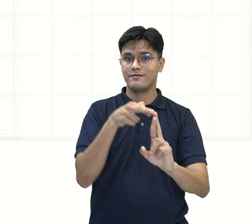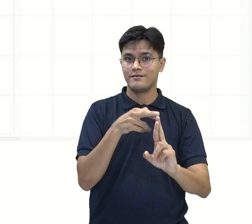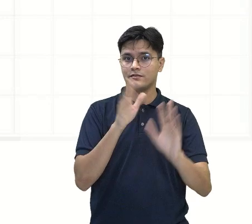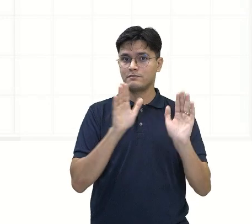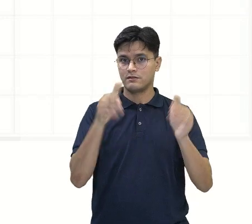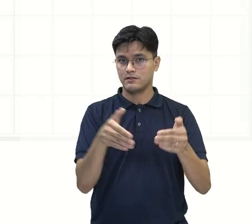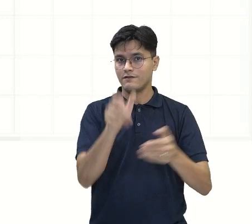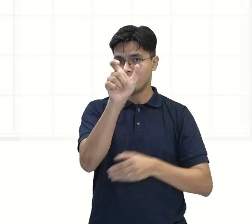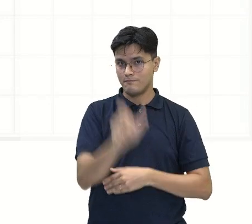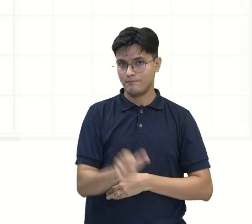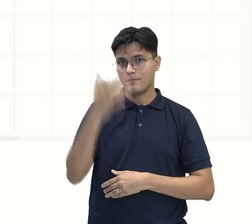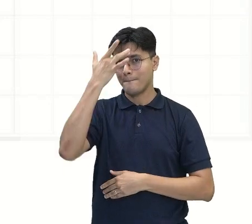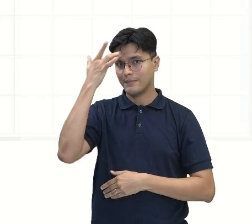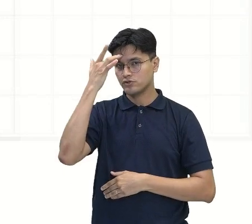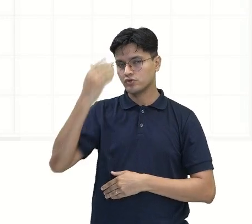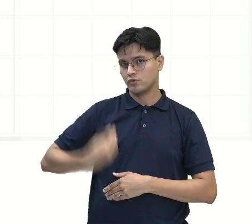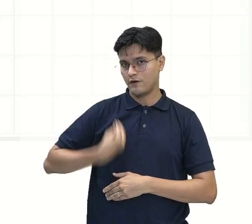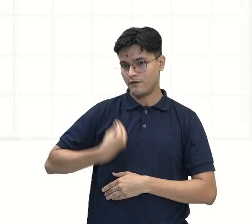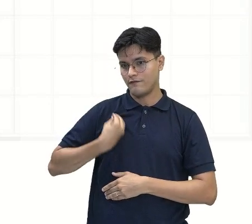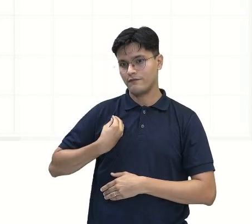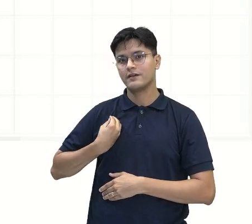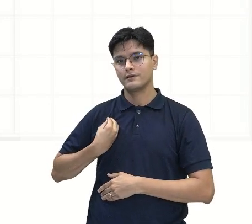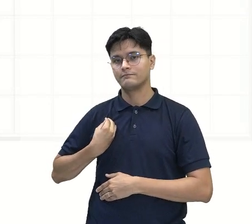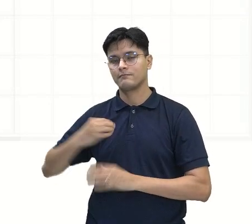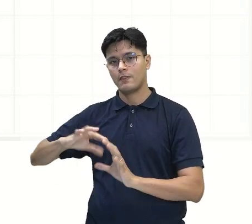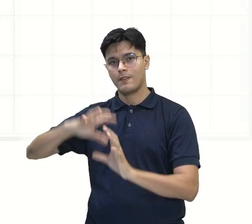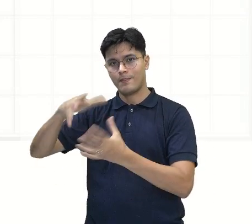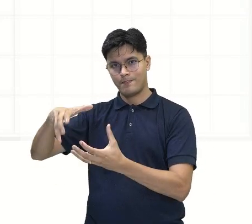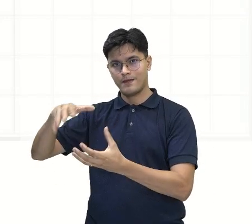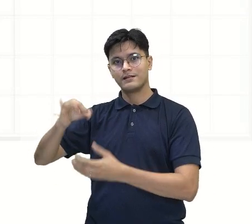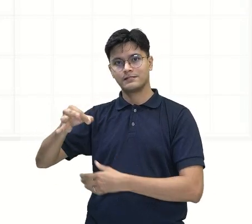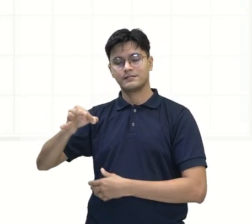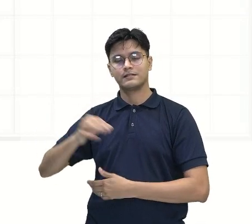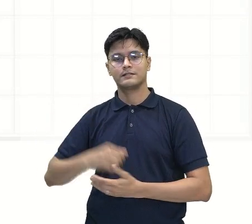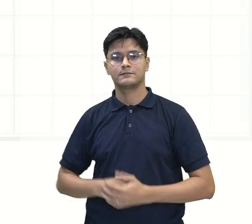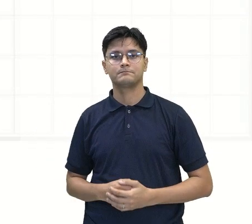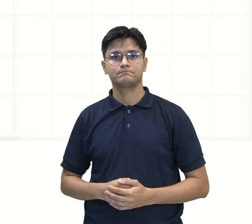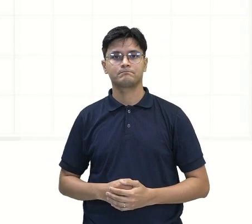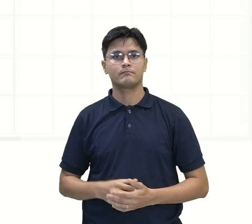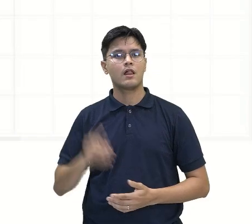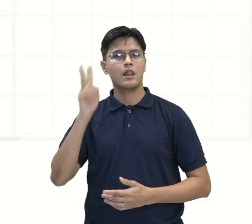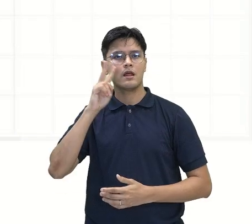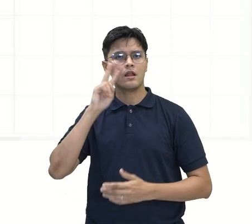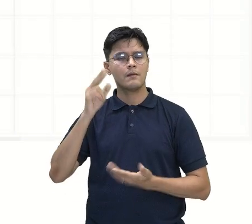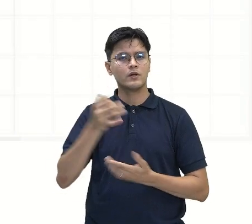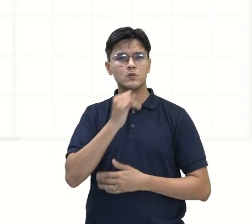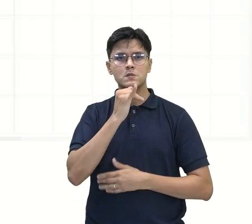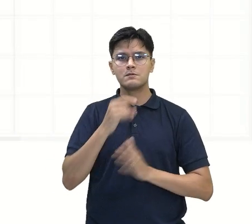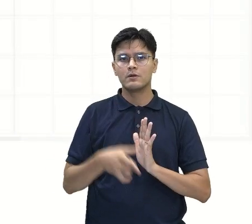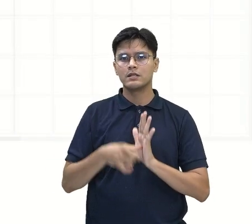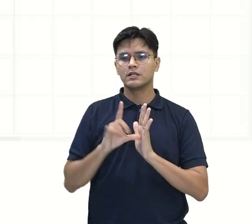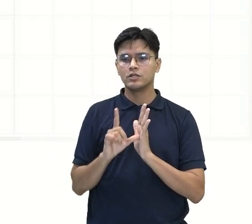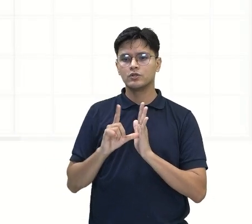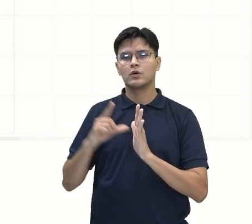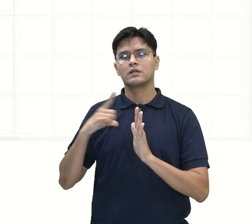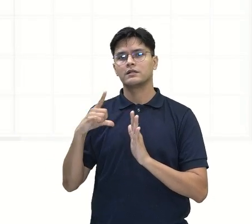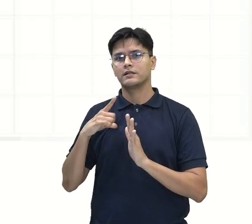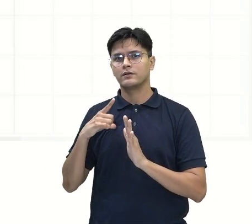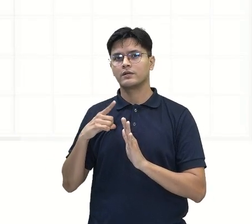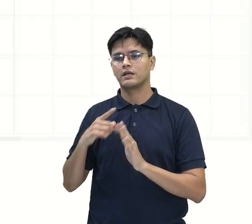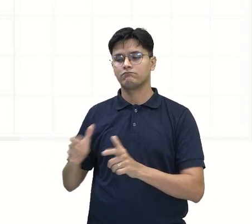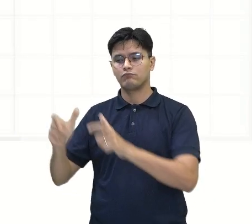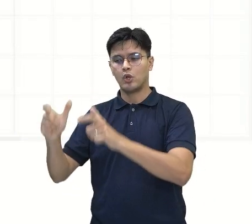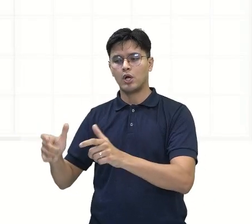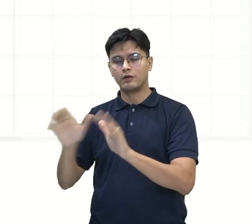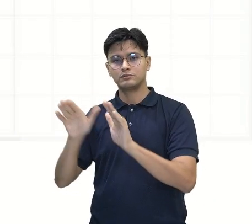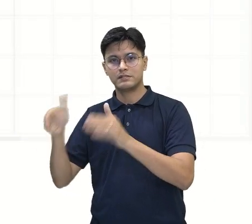região metropolitana de São Paulo e Belo Horizonte, né? Como ele fez referência primeiro a uma região e depois a outra, então a gente